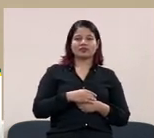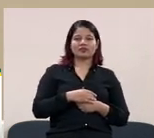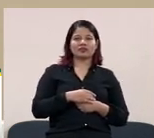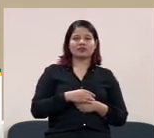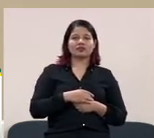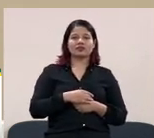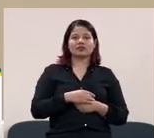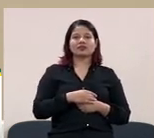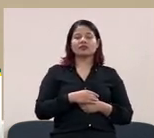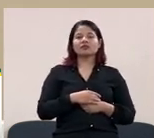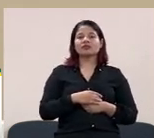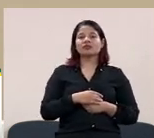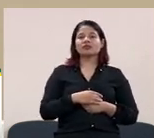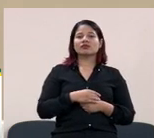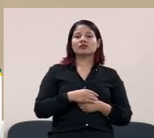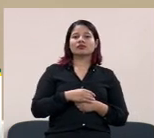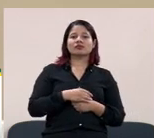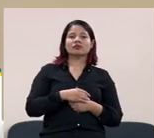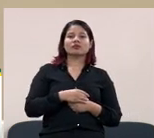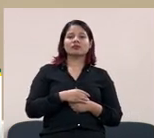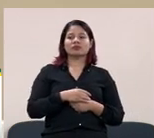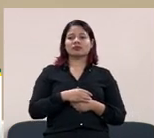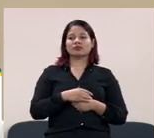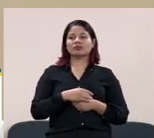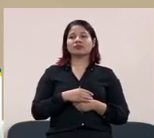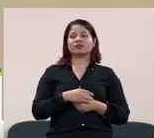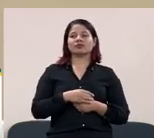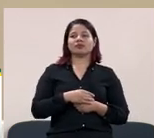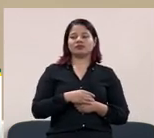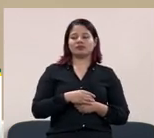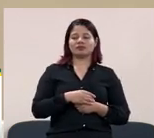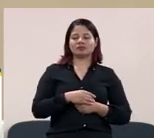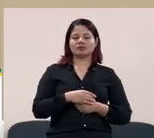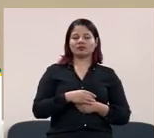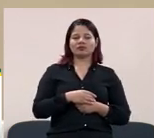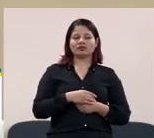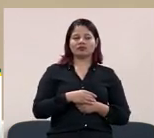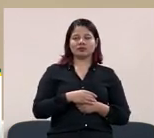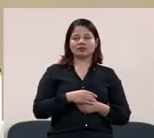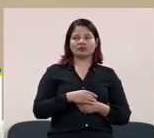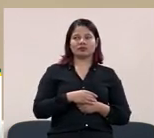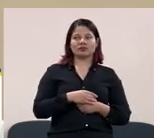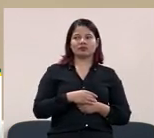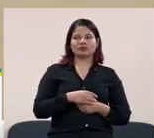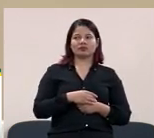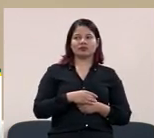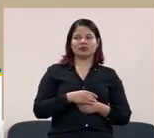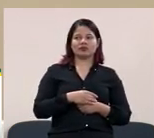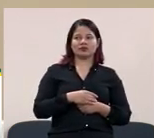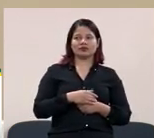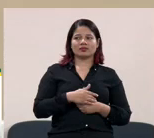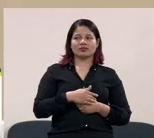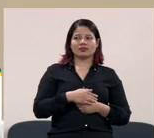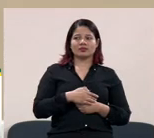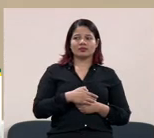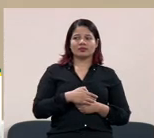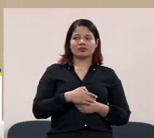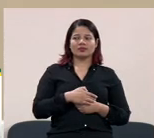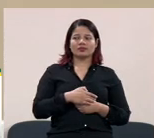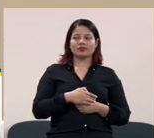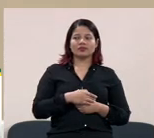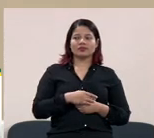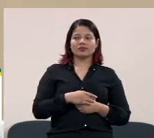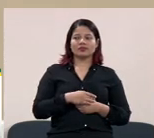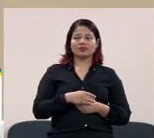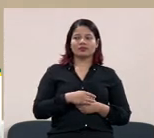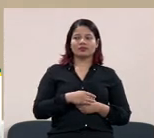Primeiro, gostaria de agradecer a sua presença aqui, dizer que essa casa acompanha o seu trabalho e de toda a sua